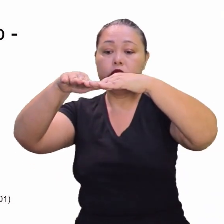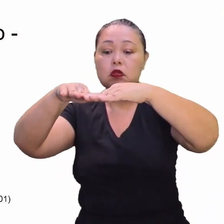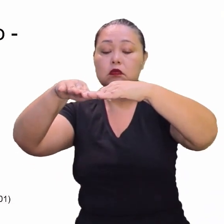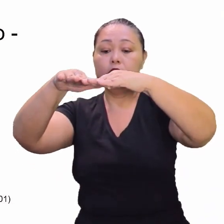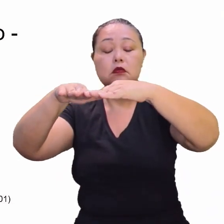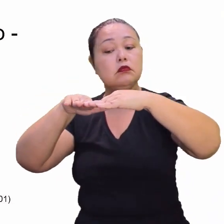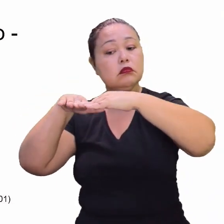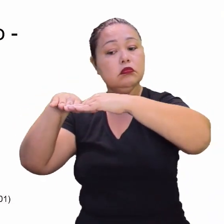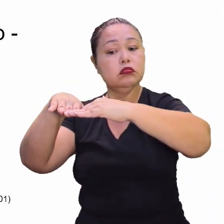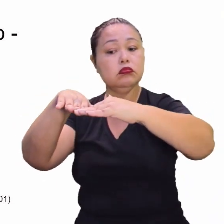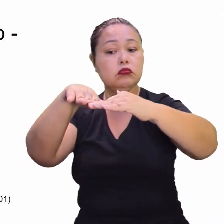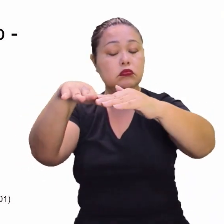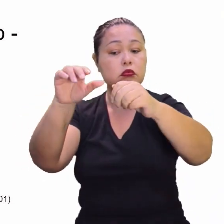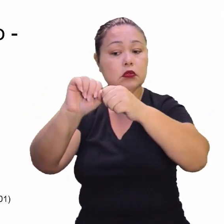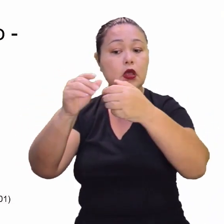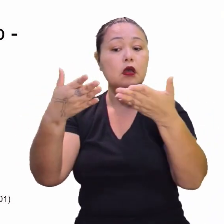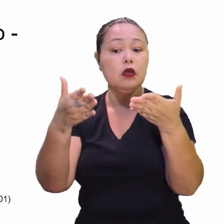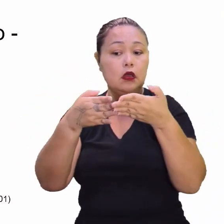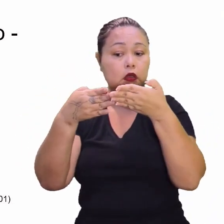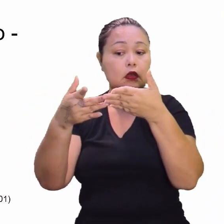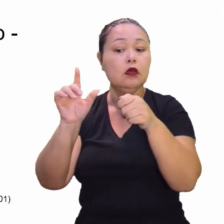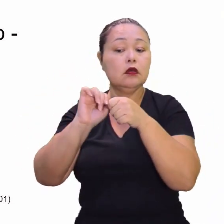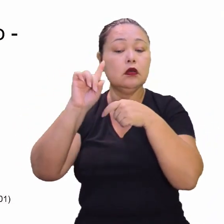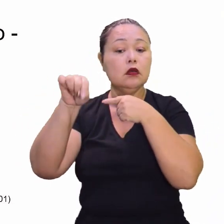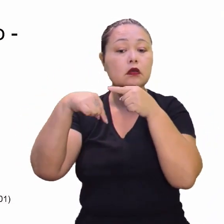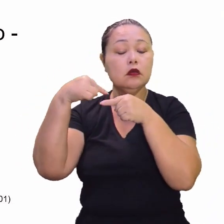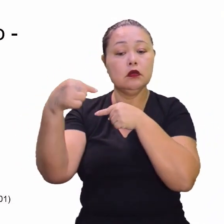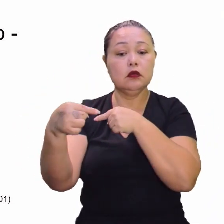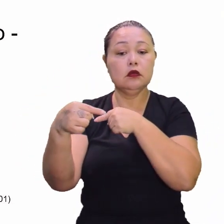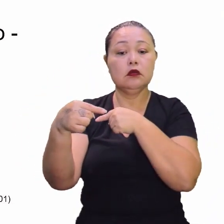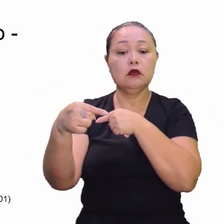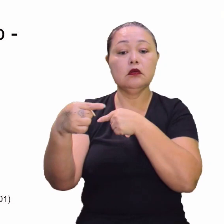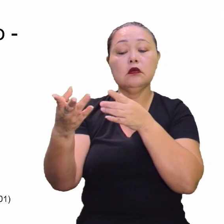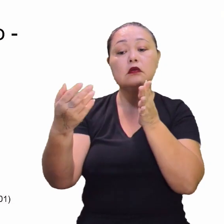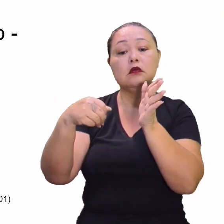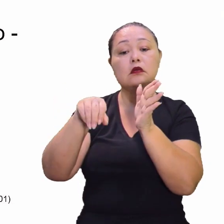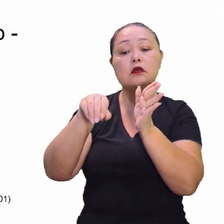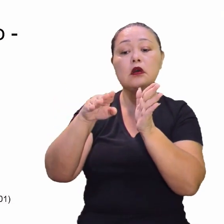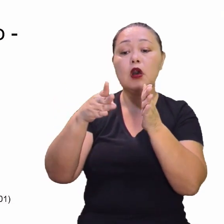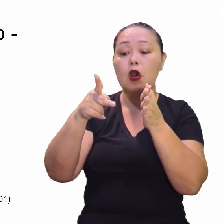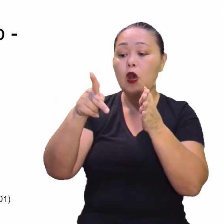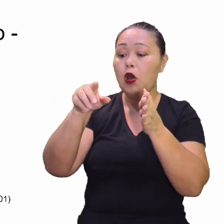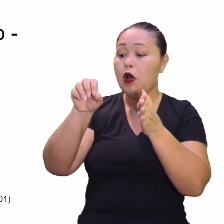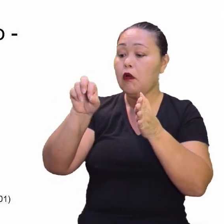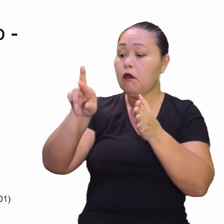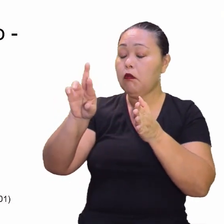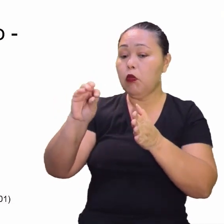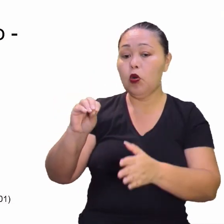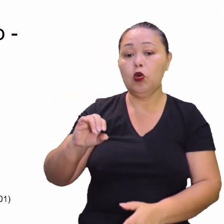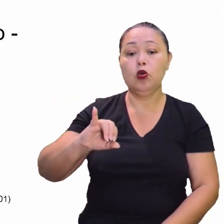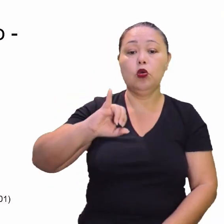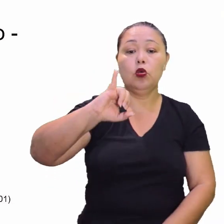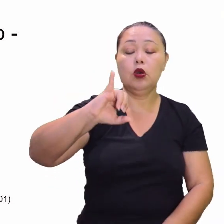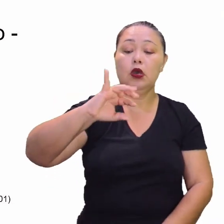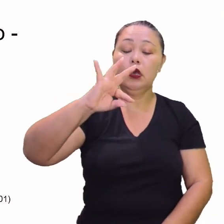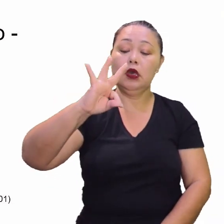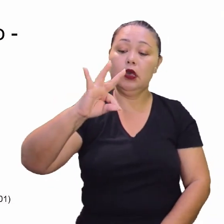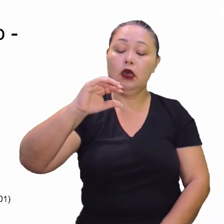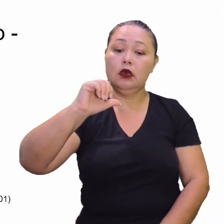exemplo. Exatamente. É isso? Daí vai para o porto de Itacoatiara, lá